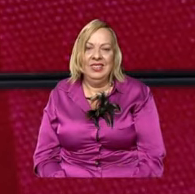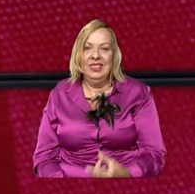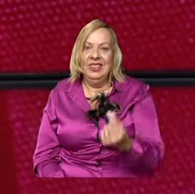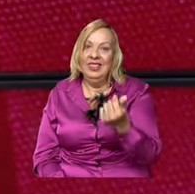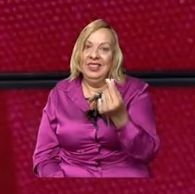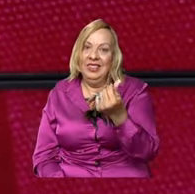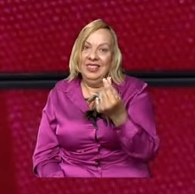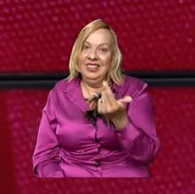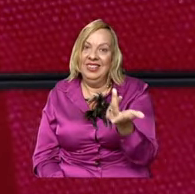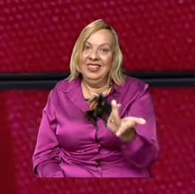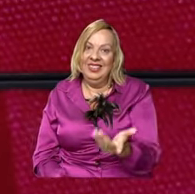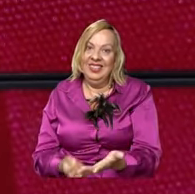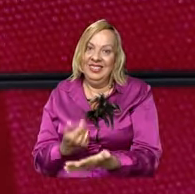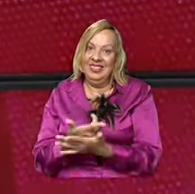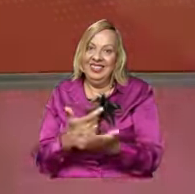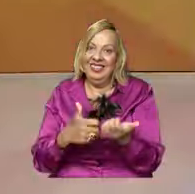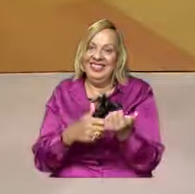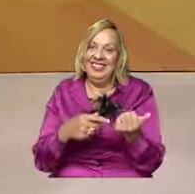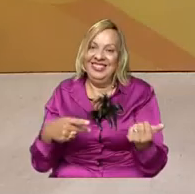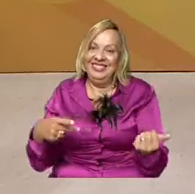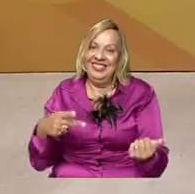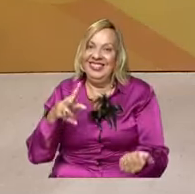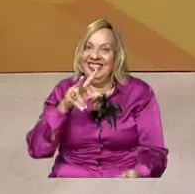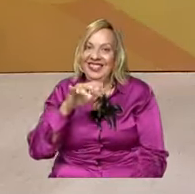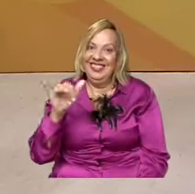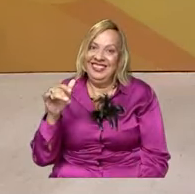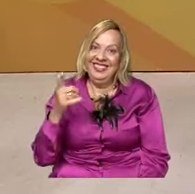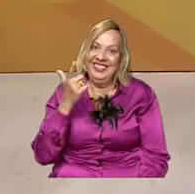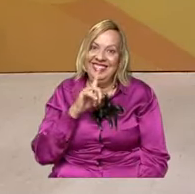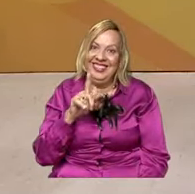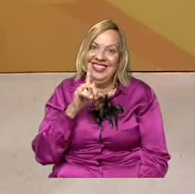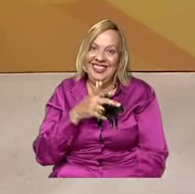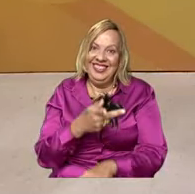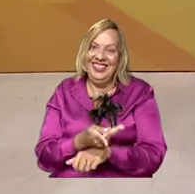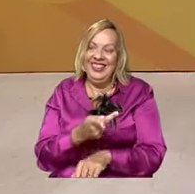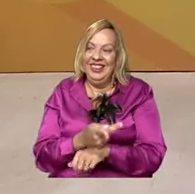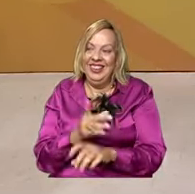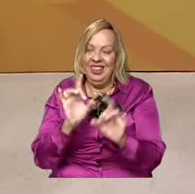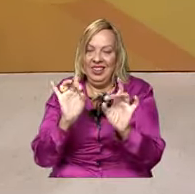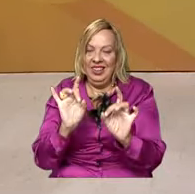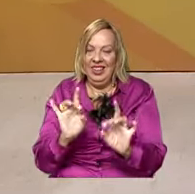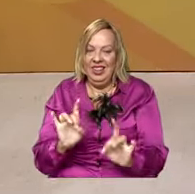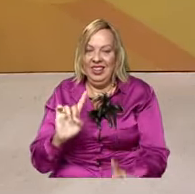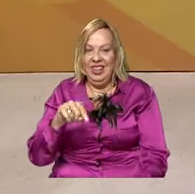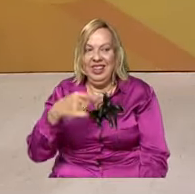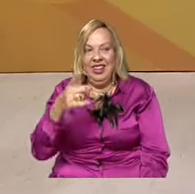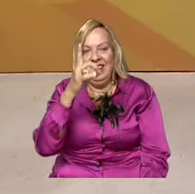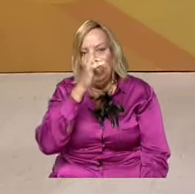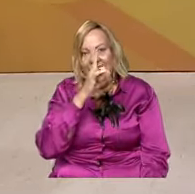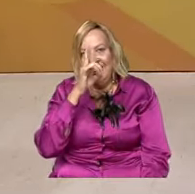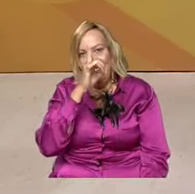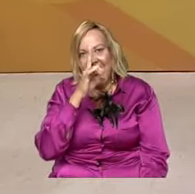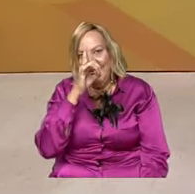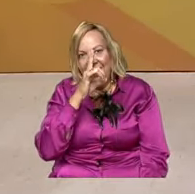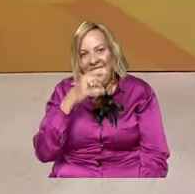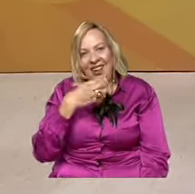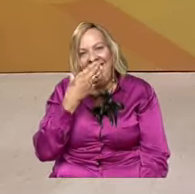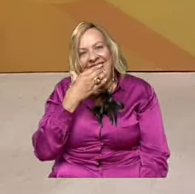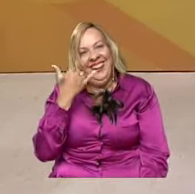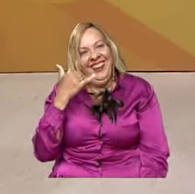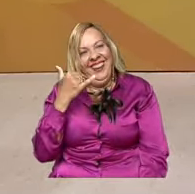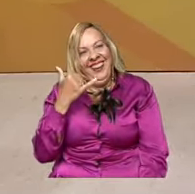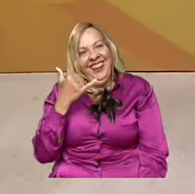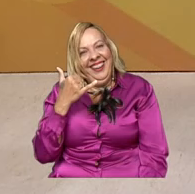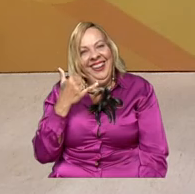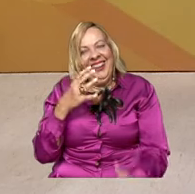que você adquire o seu CajuCap e vai concorrer a tudo isso. Premiação especial no próximo domingo com